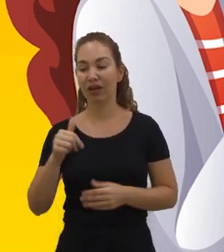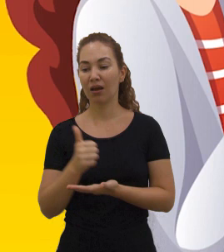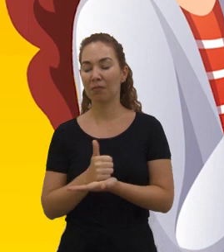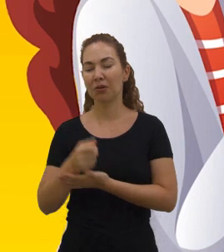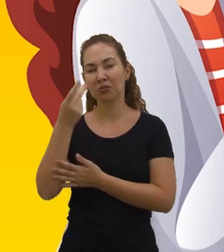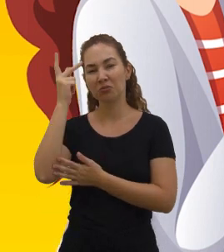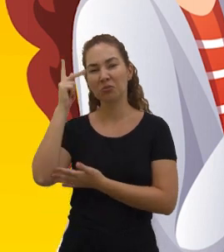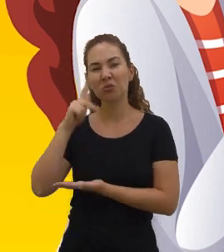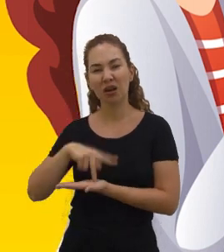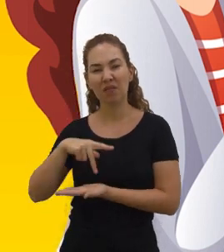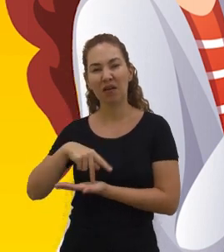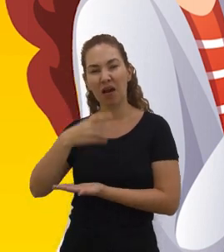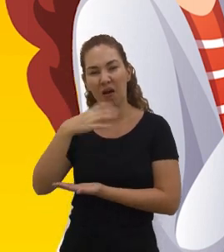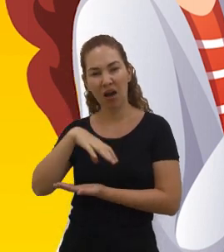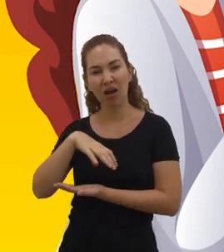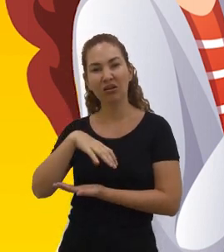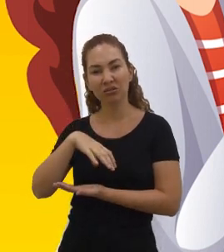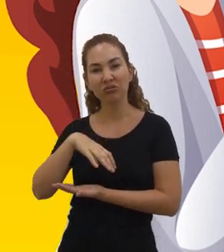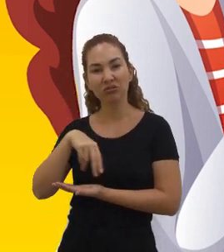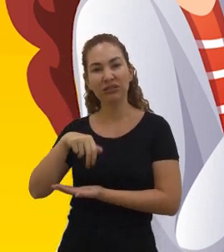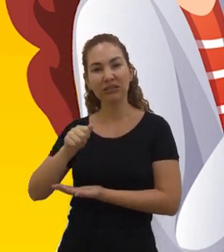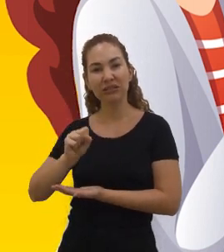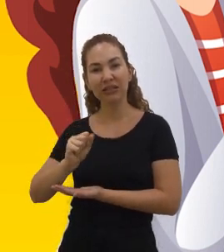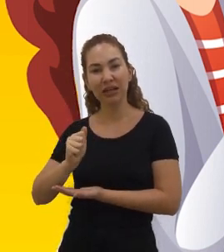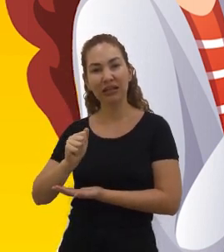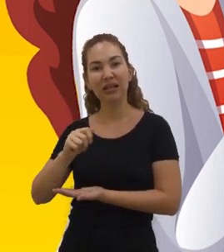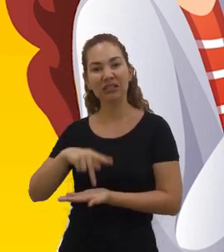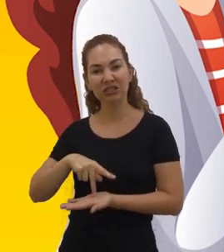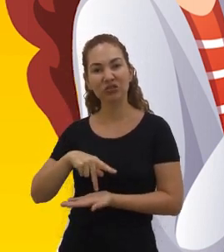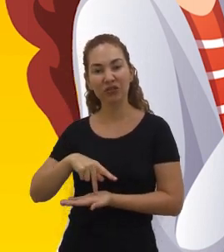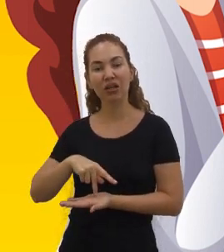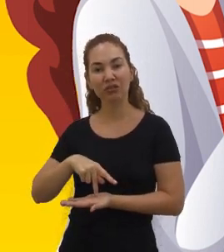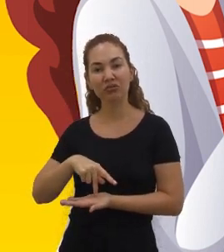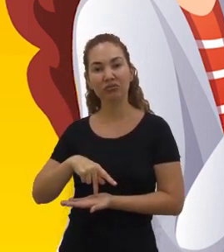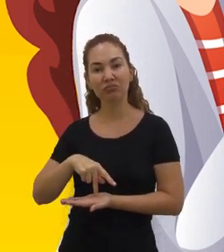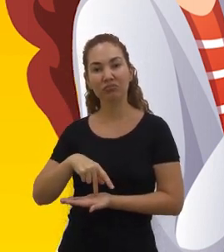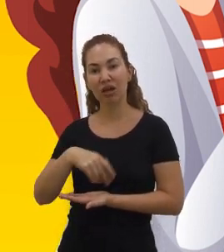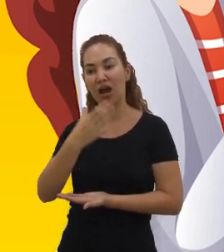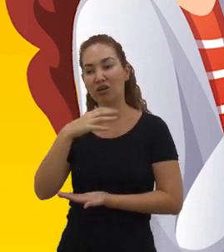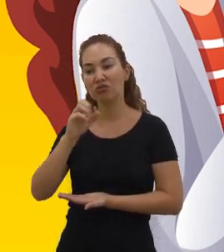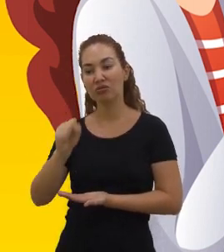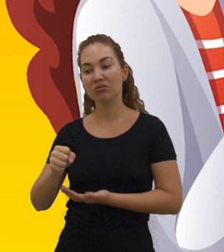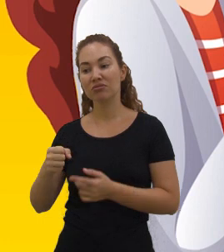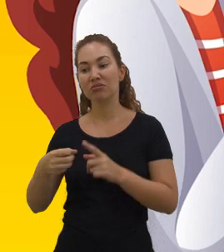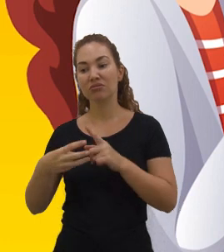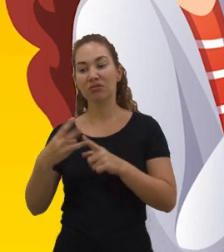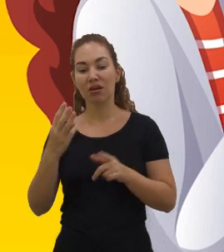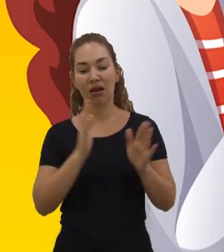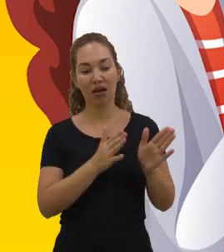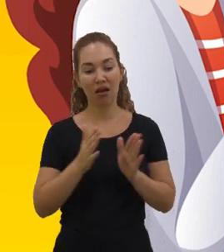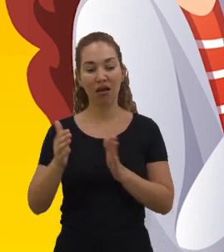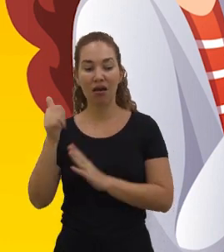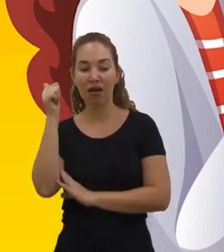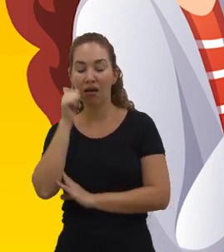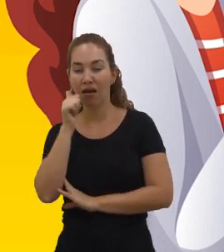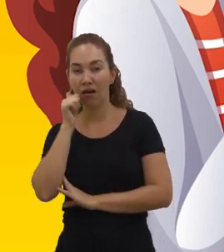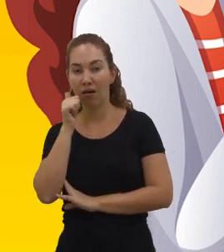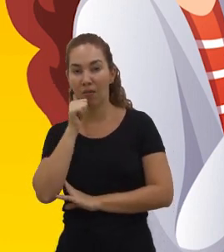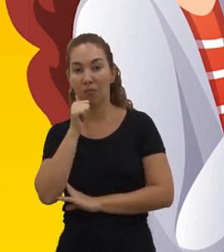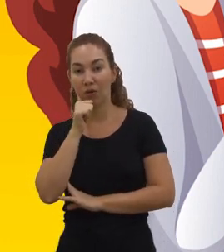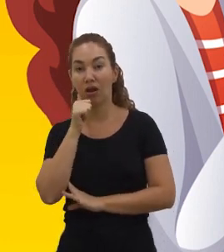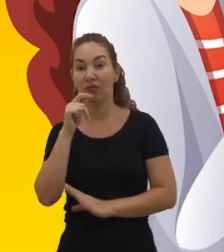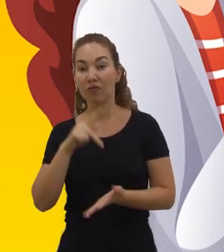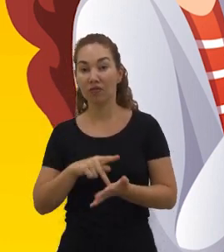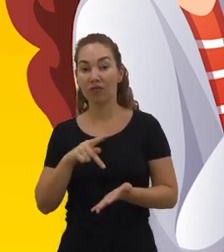numa história real, se não me engano, da NASA mesmo. Realmente, Eu acho que É, tá as 3 fotos delas. Essas mulheres realmente